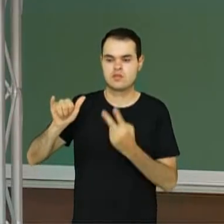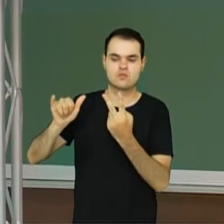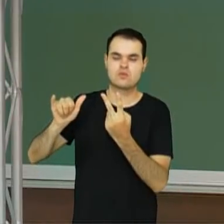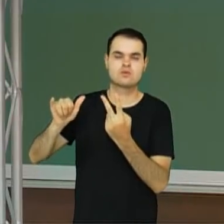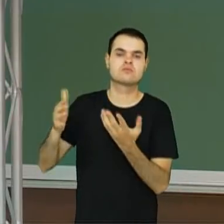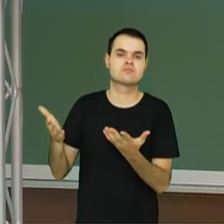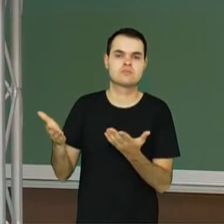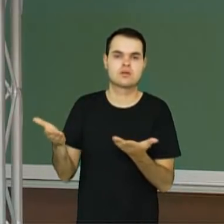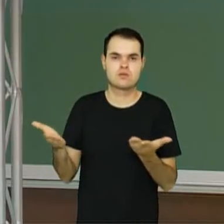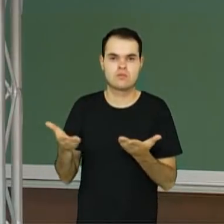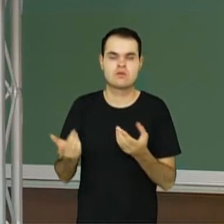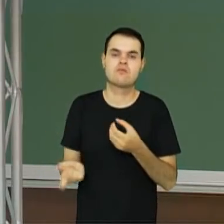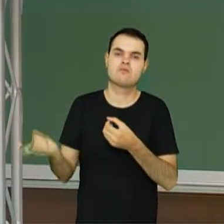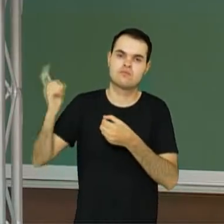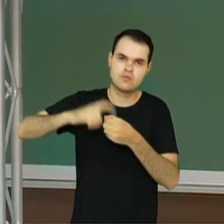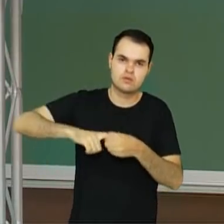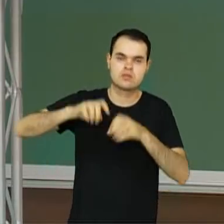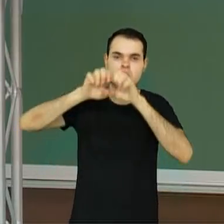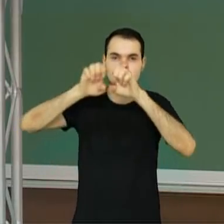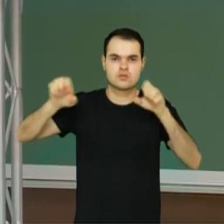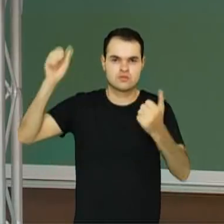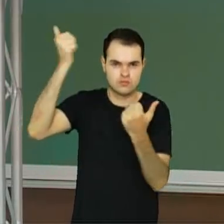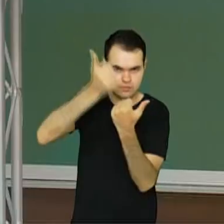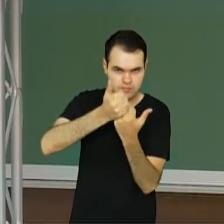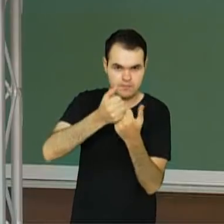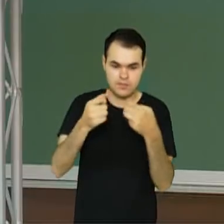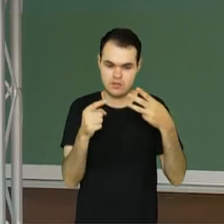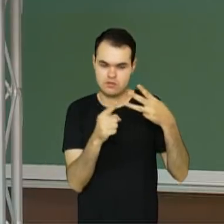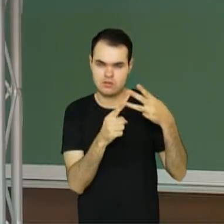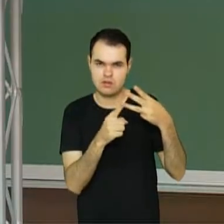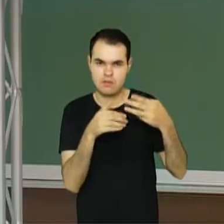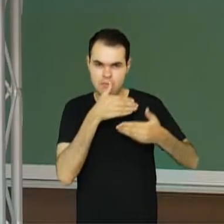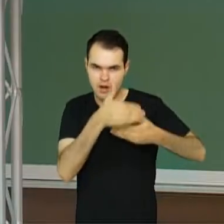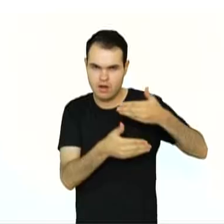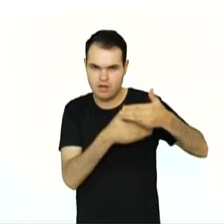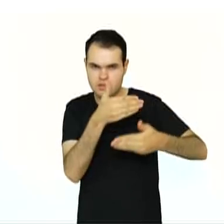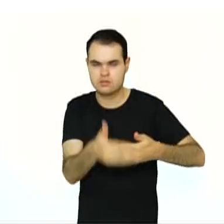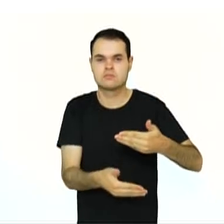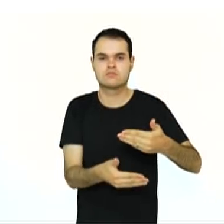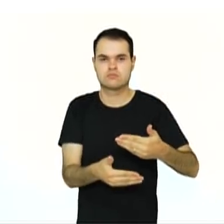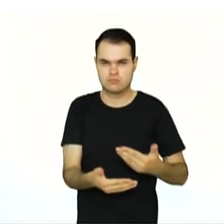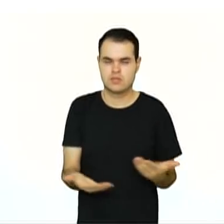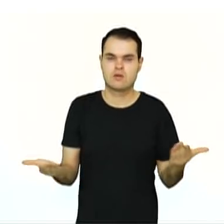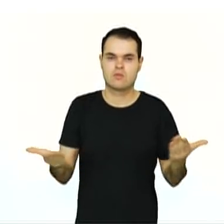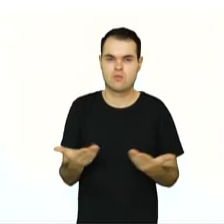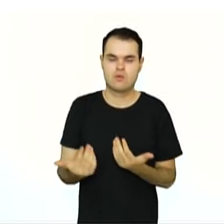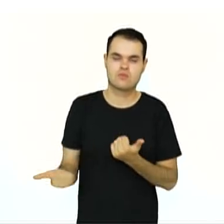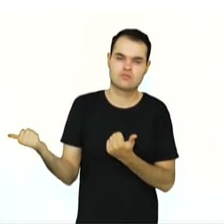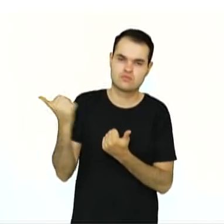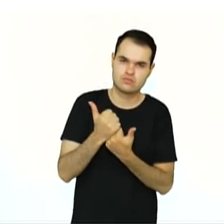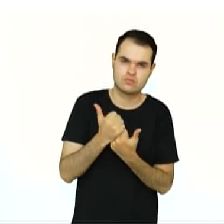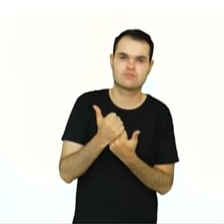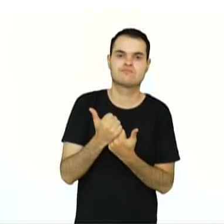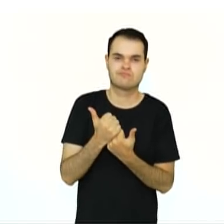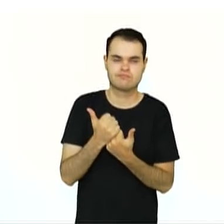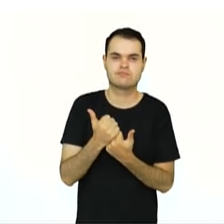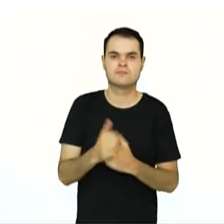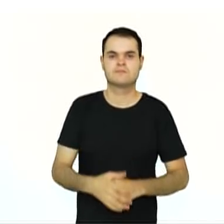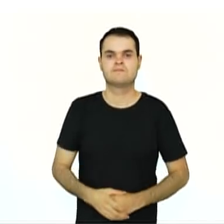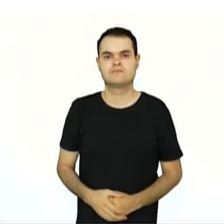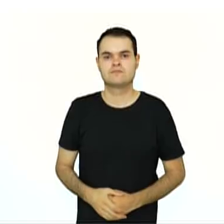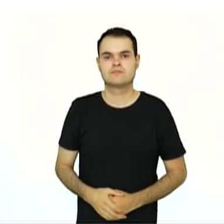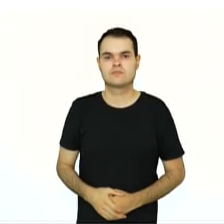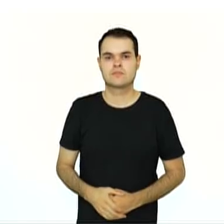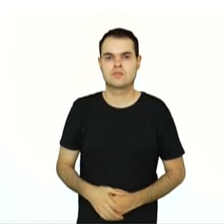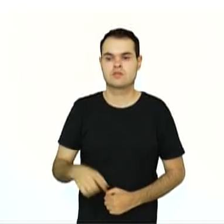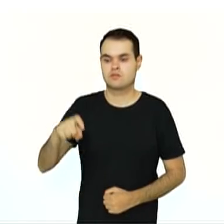agora? Volto aqui na equação de substituição. Passo 3. Agora que sabemos que y é igual a 2, substitua a equação de substituição.